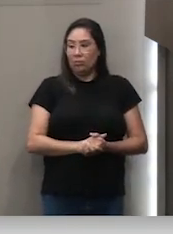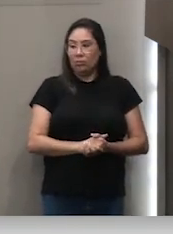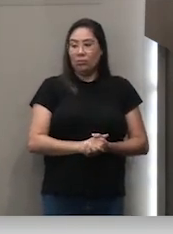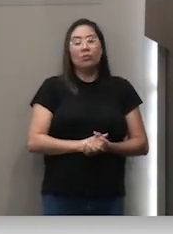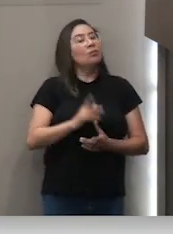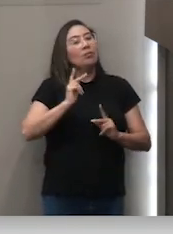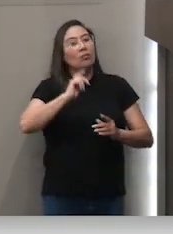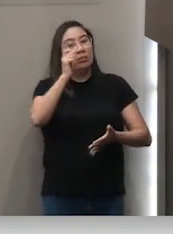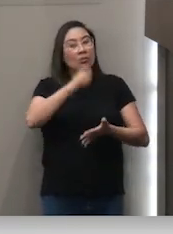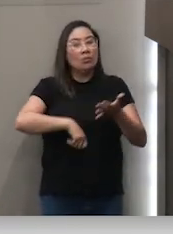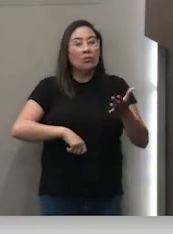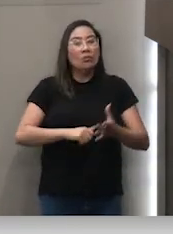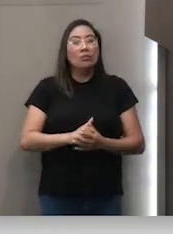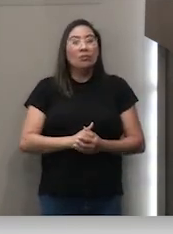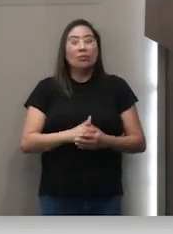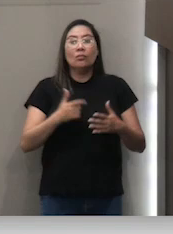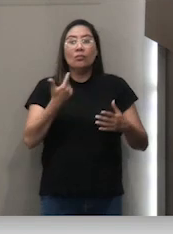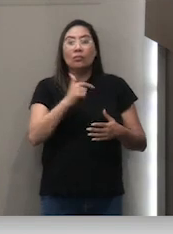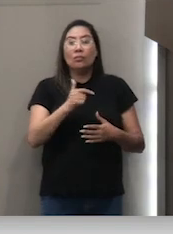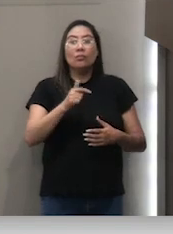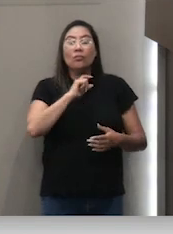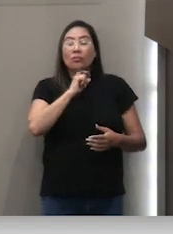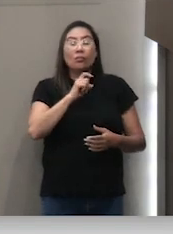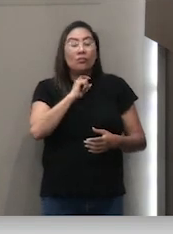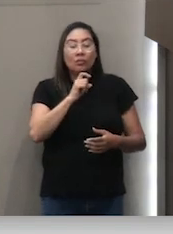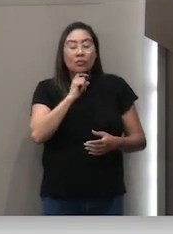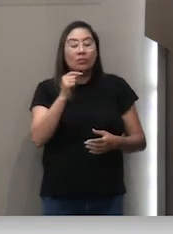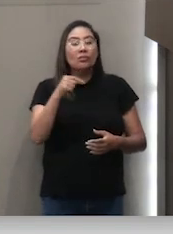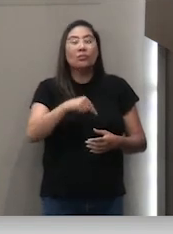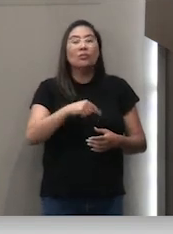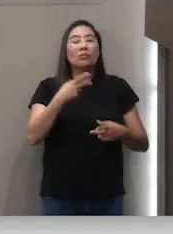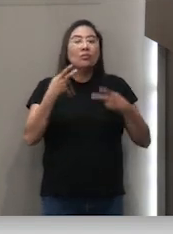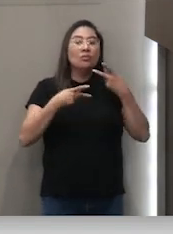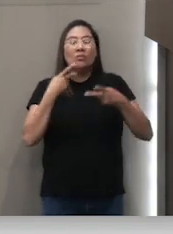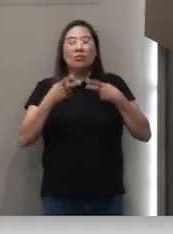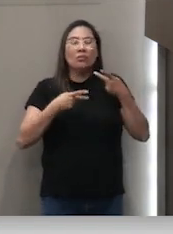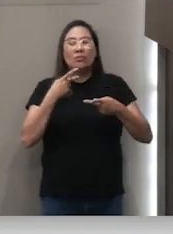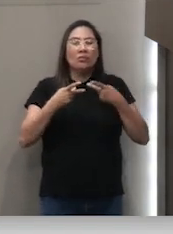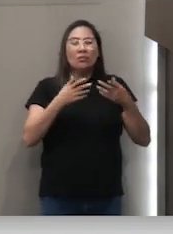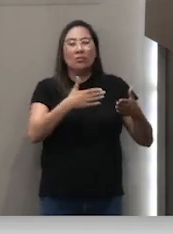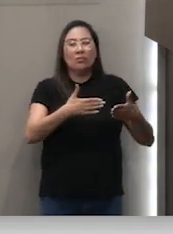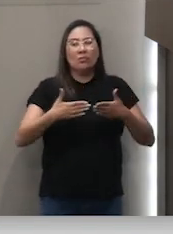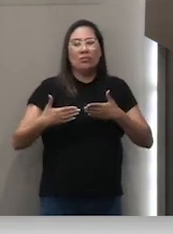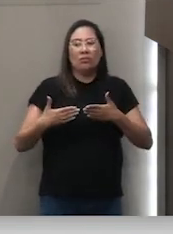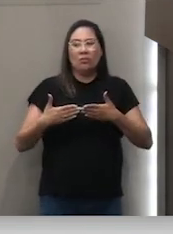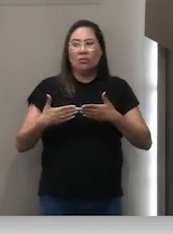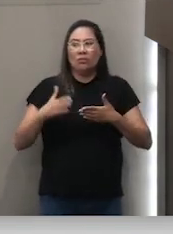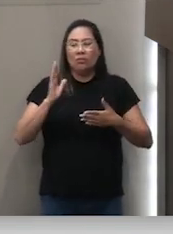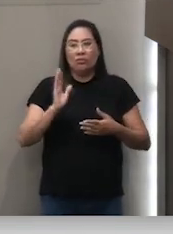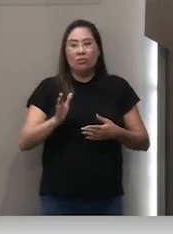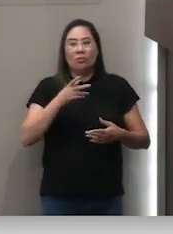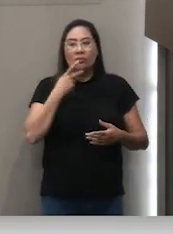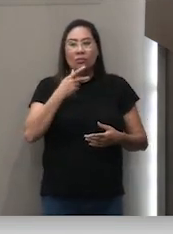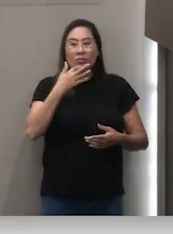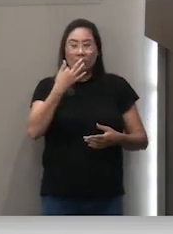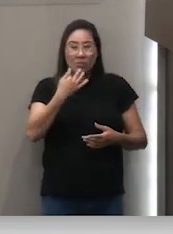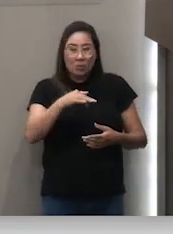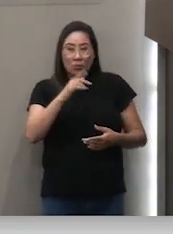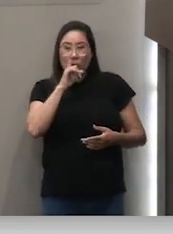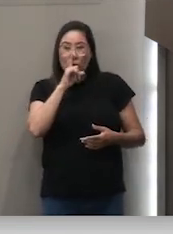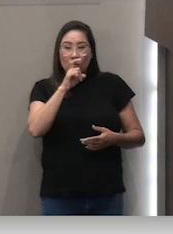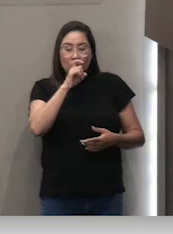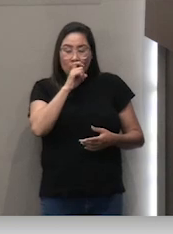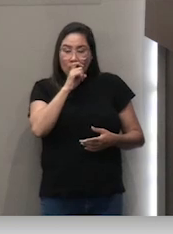lá assinar. Então não adianta a gente vir aqui com demagogia para agradar ninguém. Não, eu já falei, a dor dos pais ninguém vai